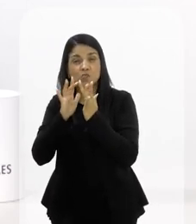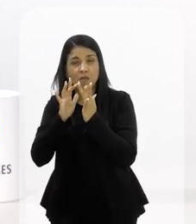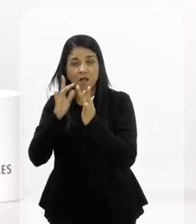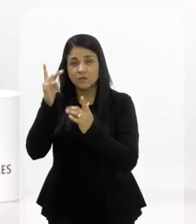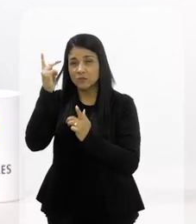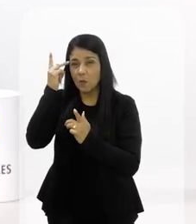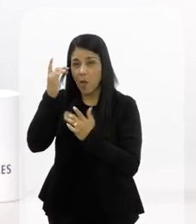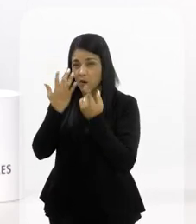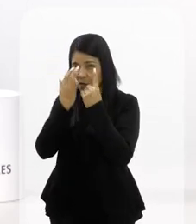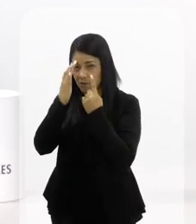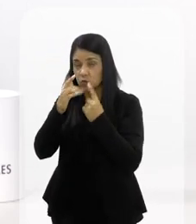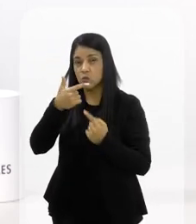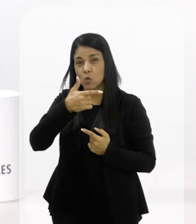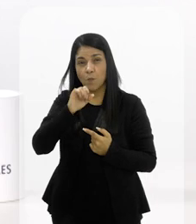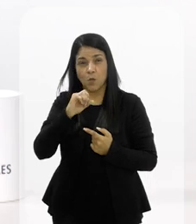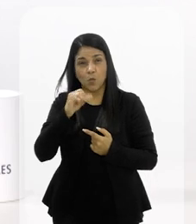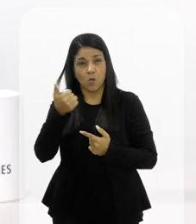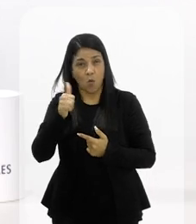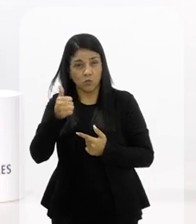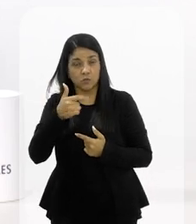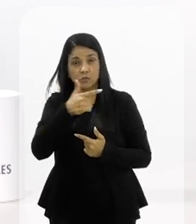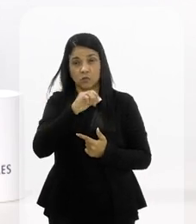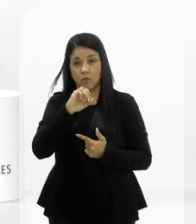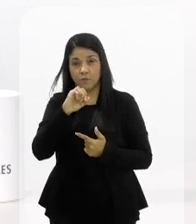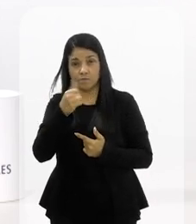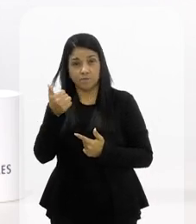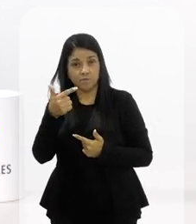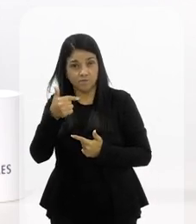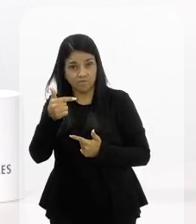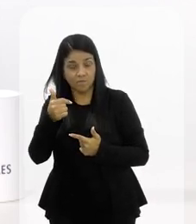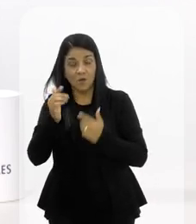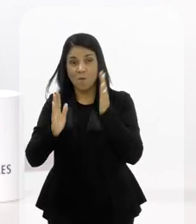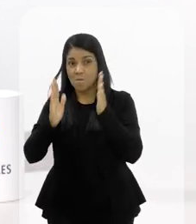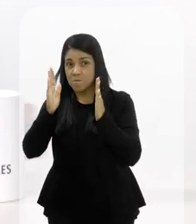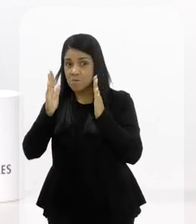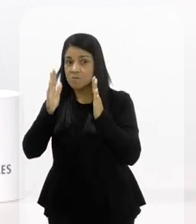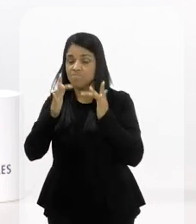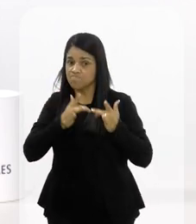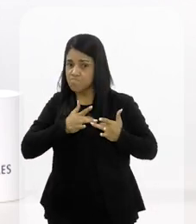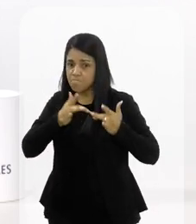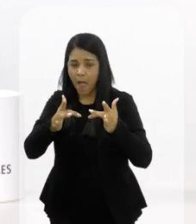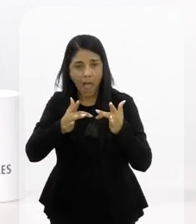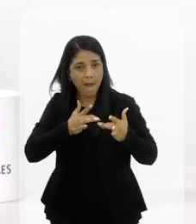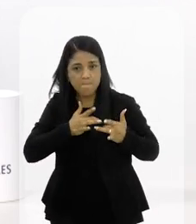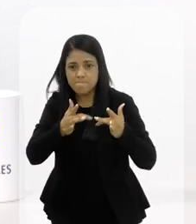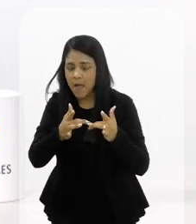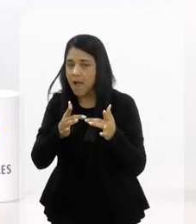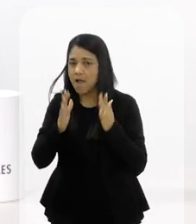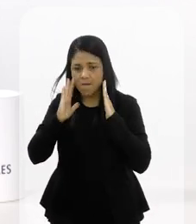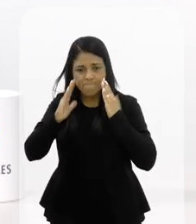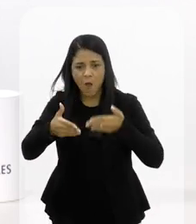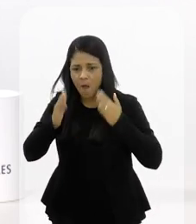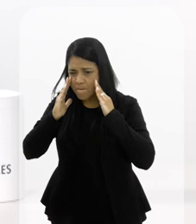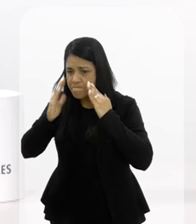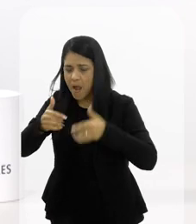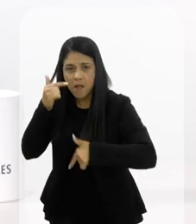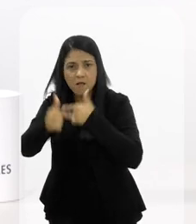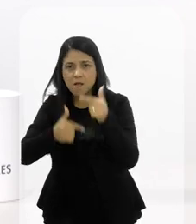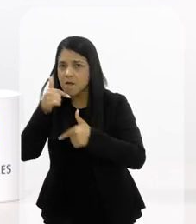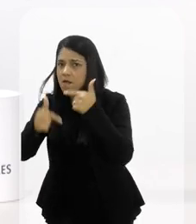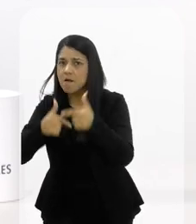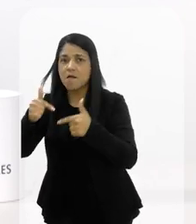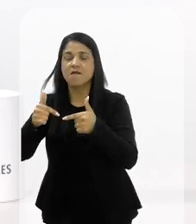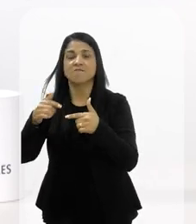carnaval de São Paulo entre 2011 e 2012 Uhum E foi um período ininterrupto de dedicação ao carnaval de São Paulo